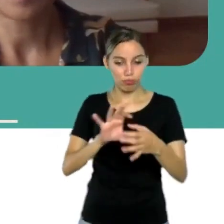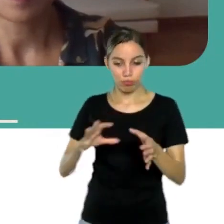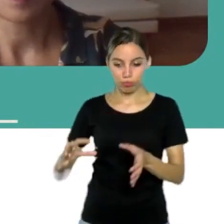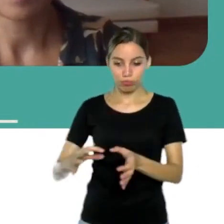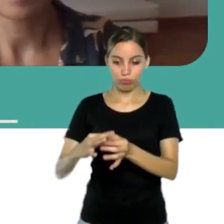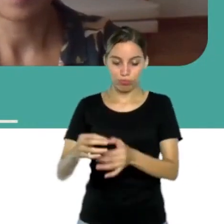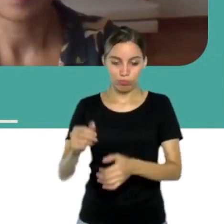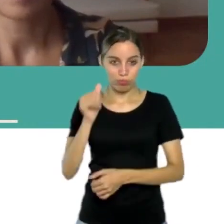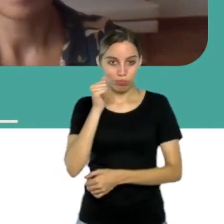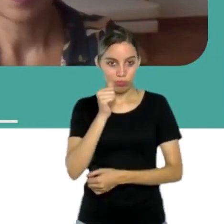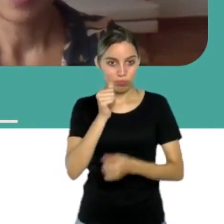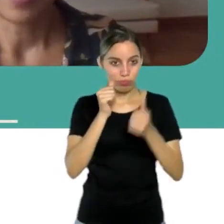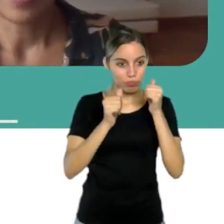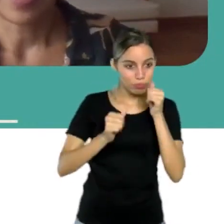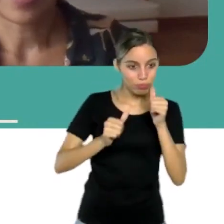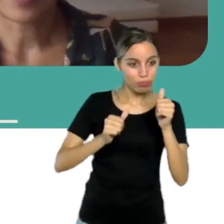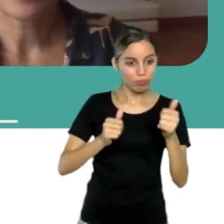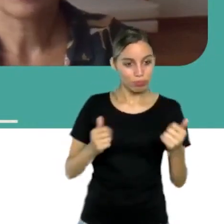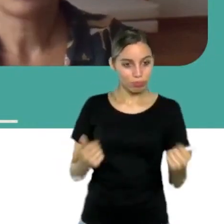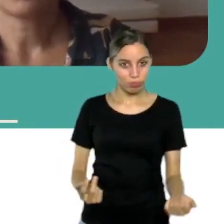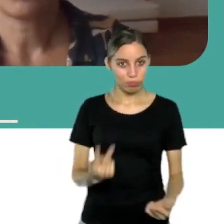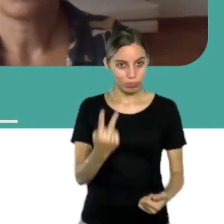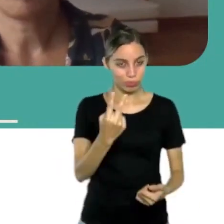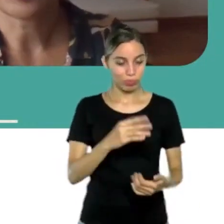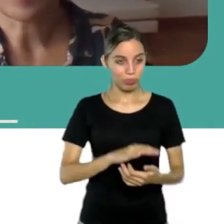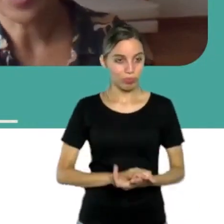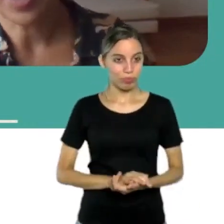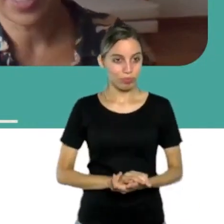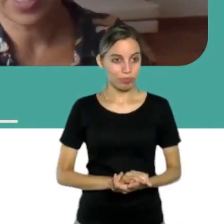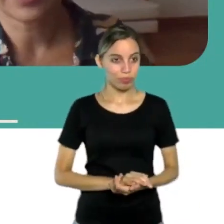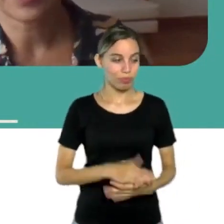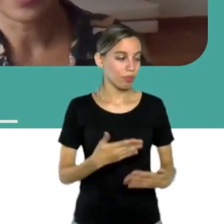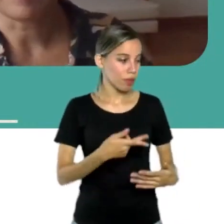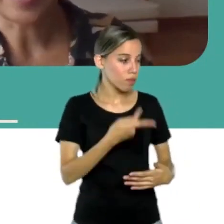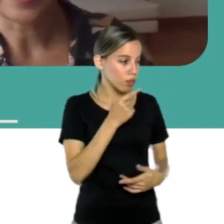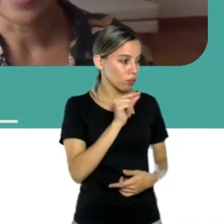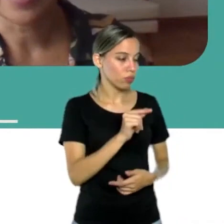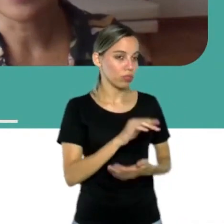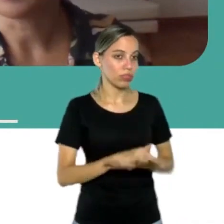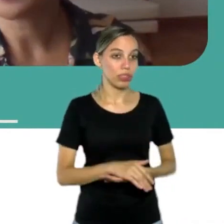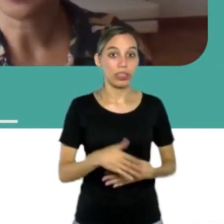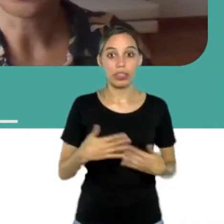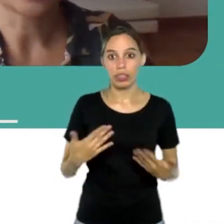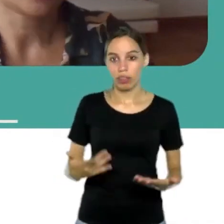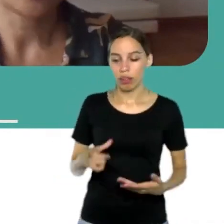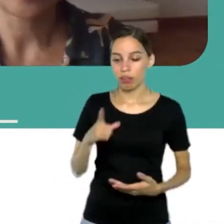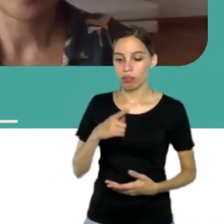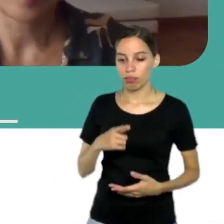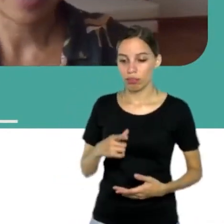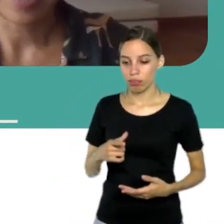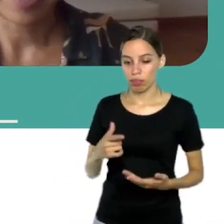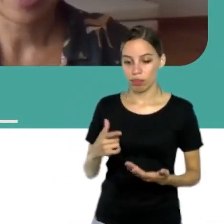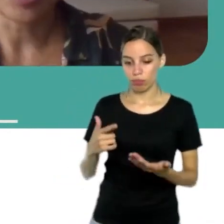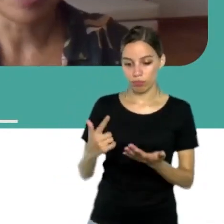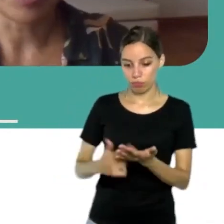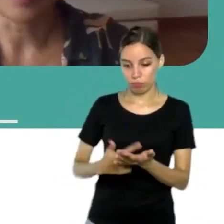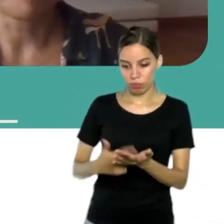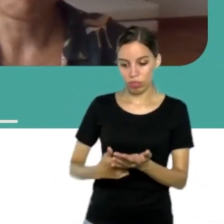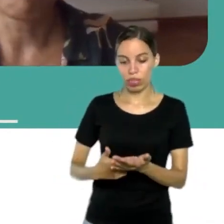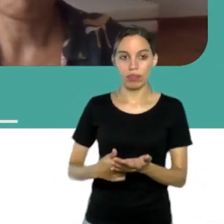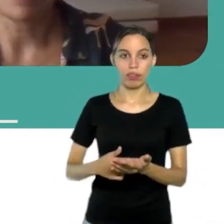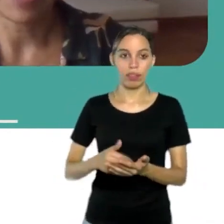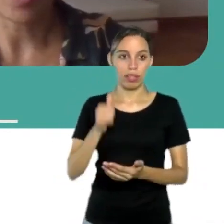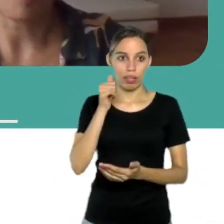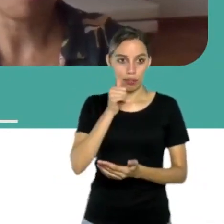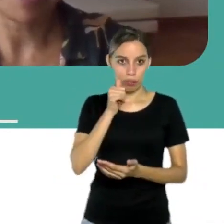suas obras, Elisa. Assim, o pós-fácil é da Daniele Magalhães, é uma escritora que eu